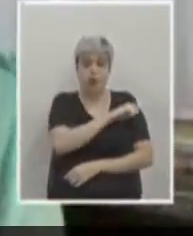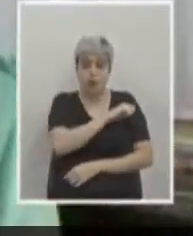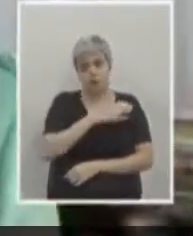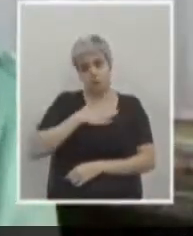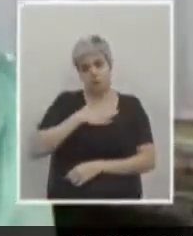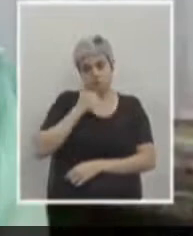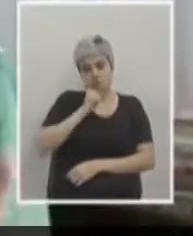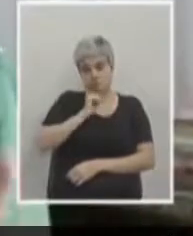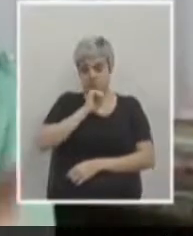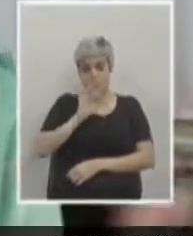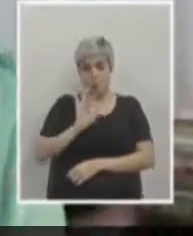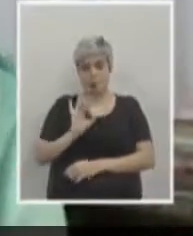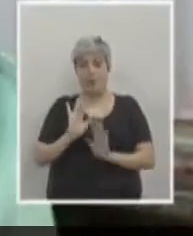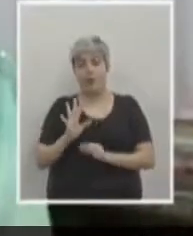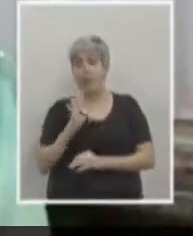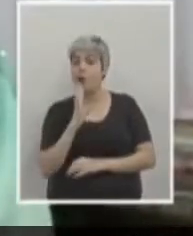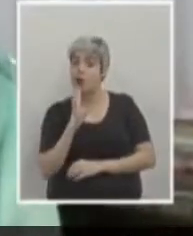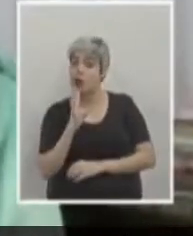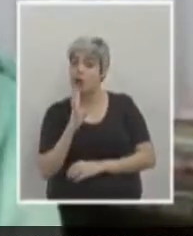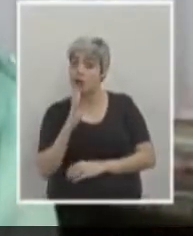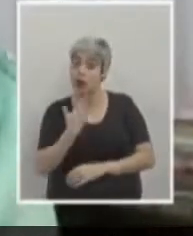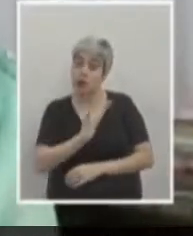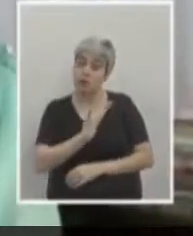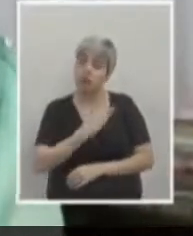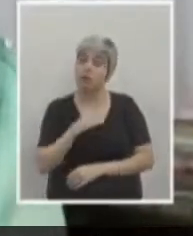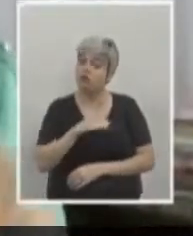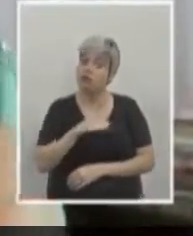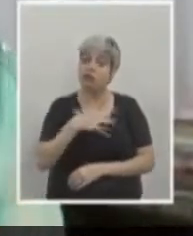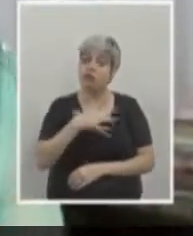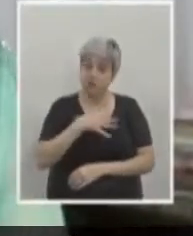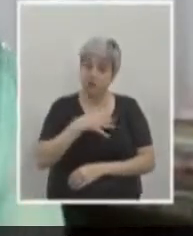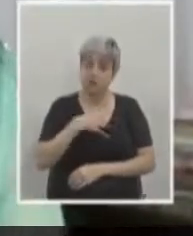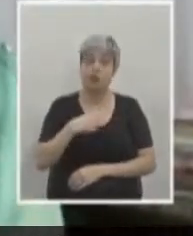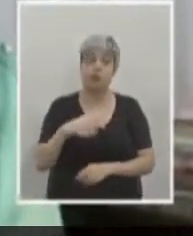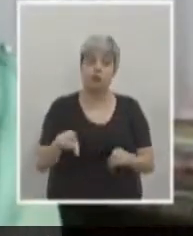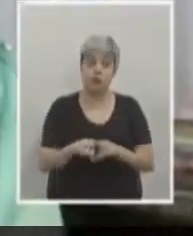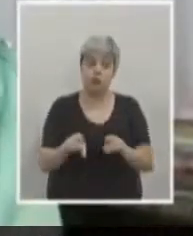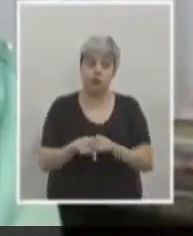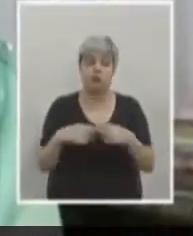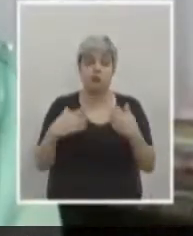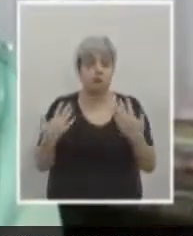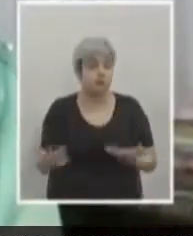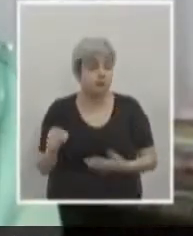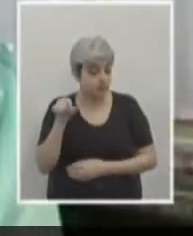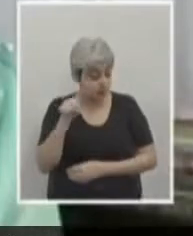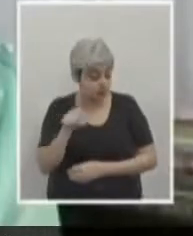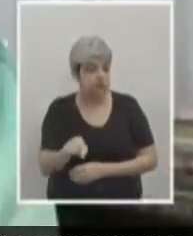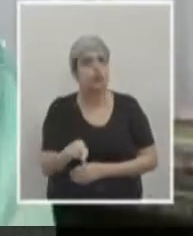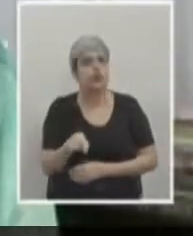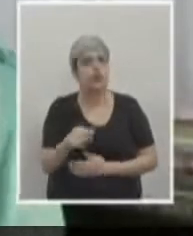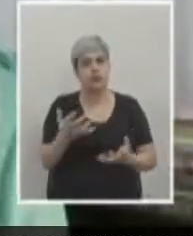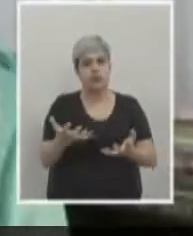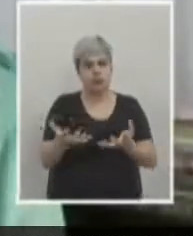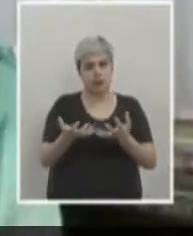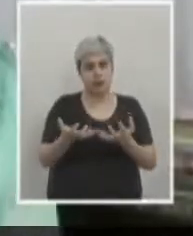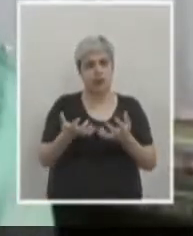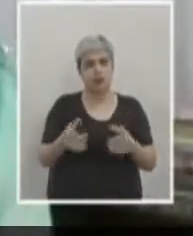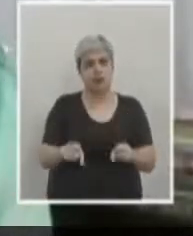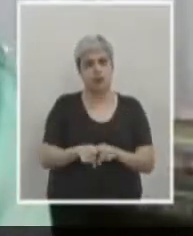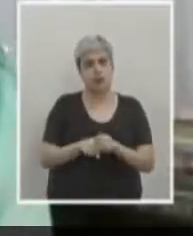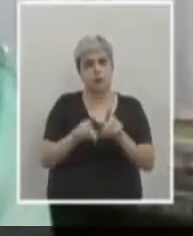Mas eu tenho parentes que têm filhos, assim, é assim, é unânime a preferência deles pela atuação